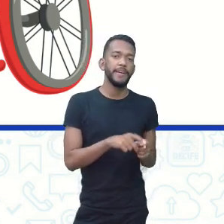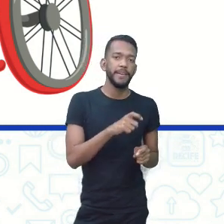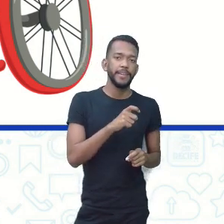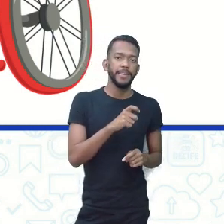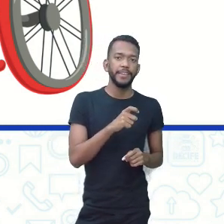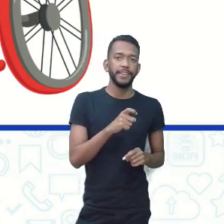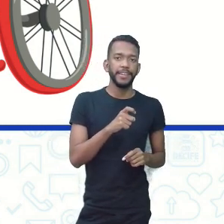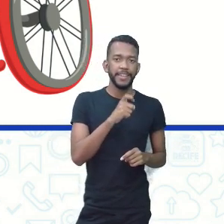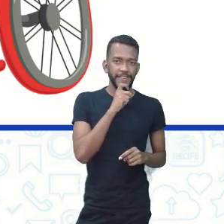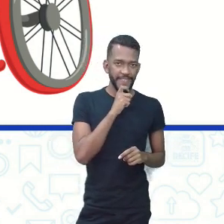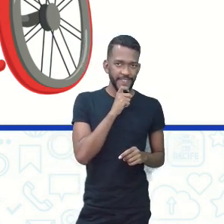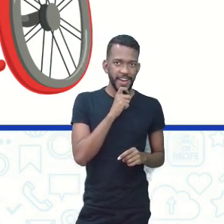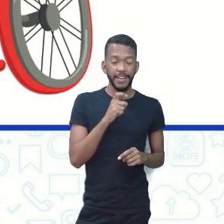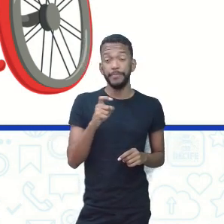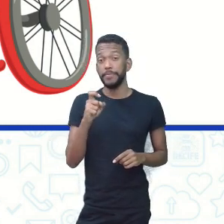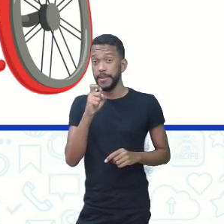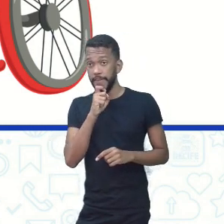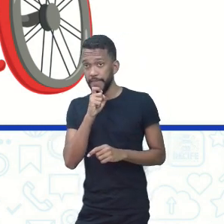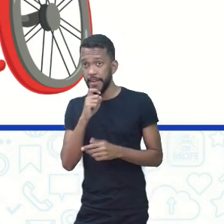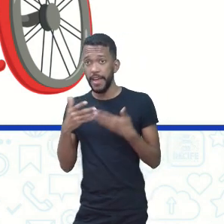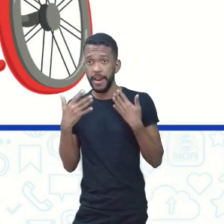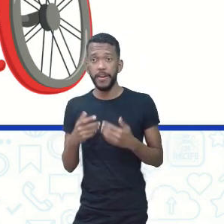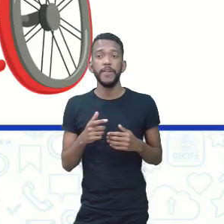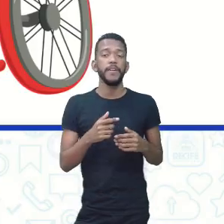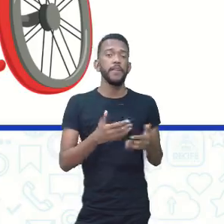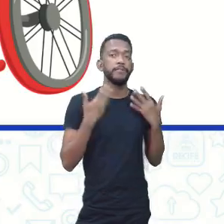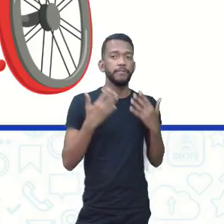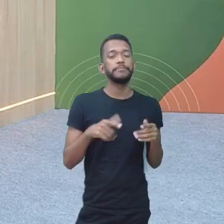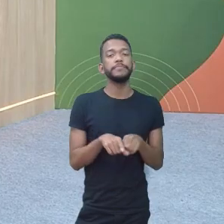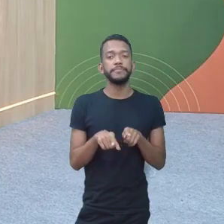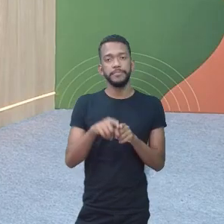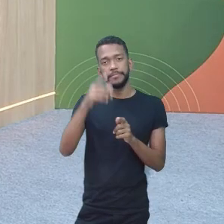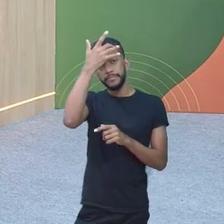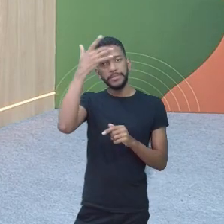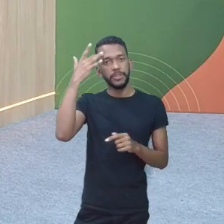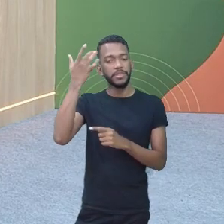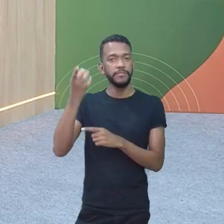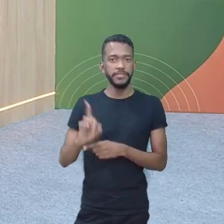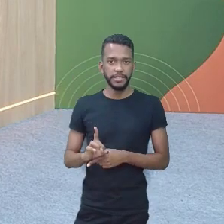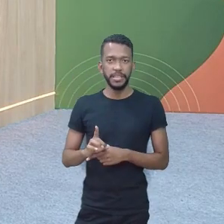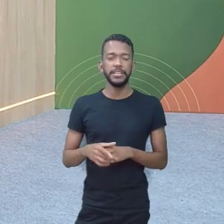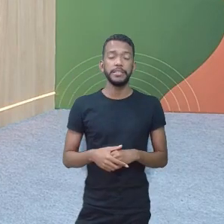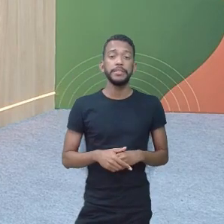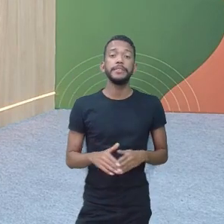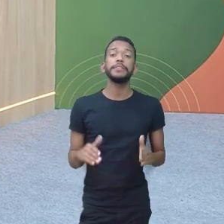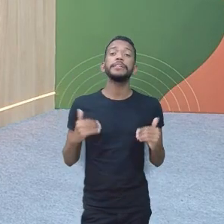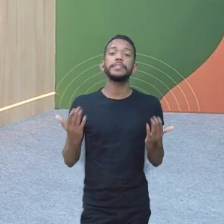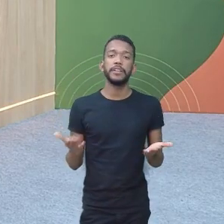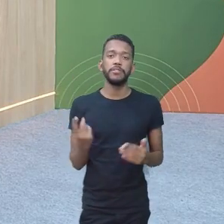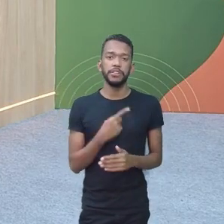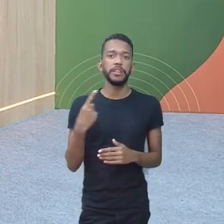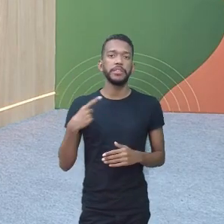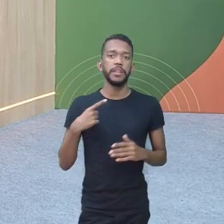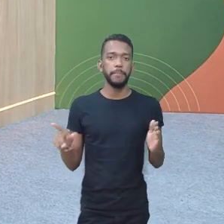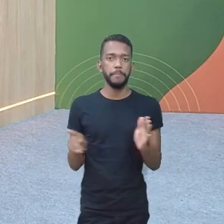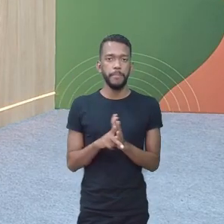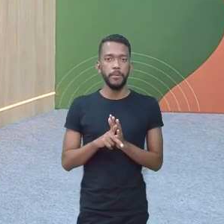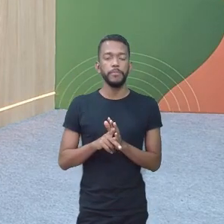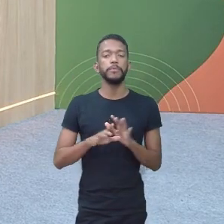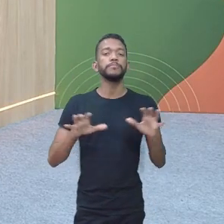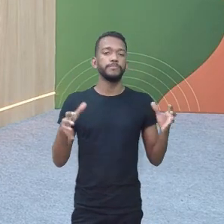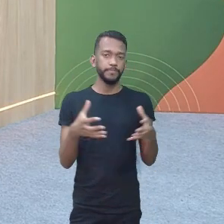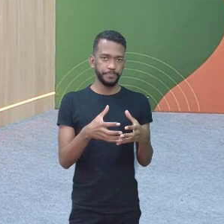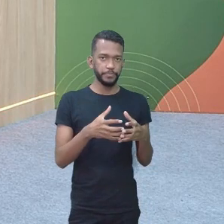ele é destinado a atletas com deficiência. Então, a gente tem a questão dos Jogos